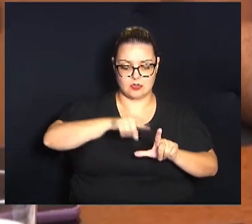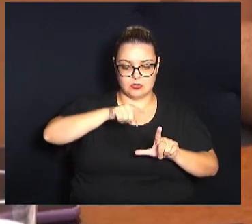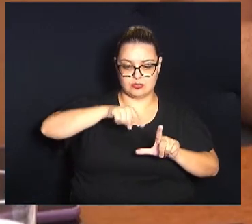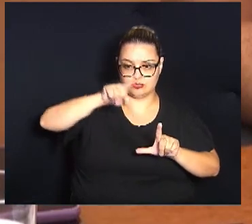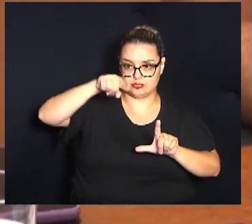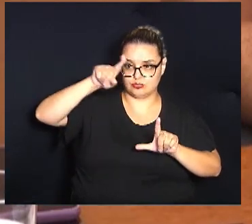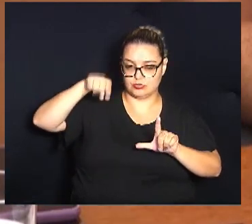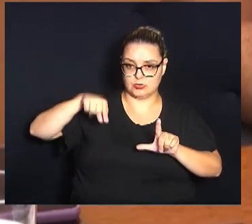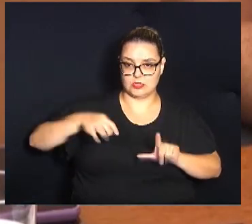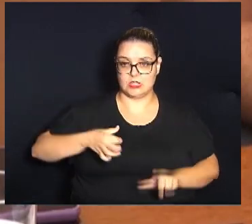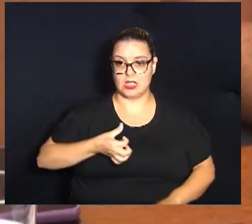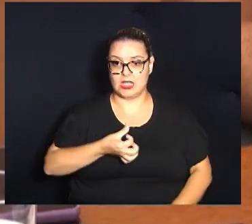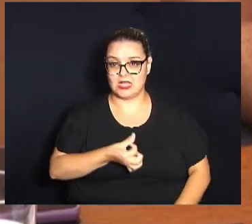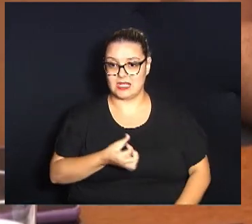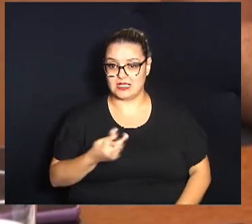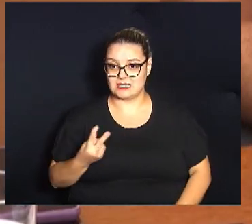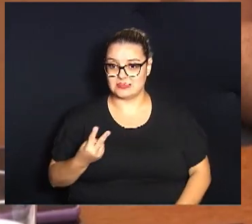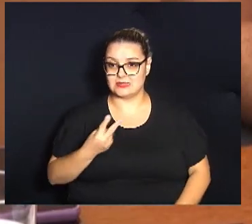de